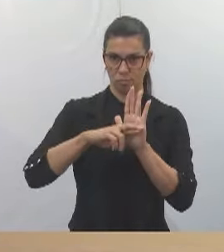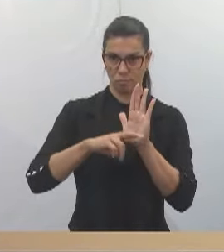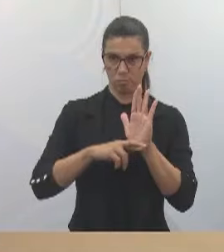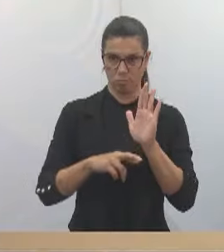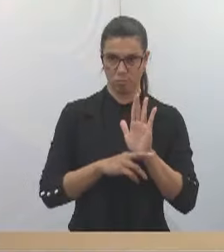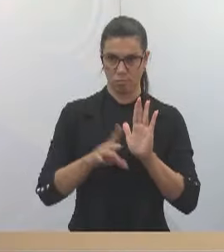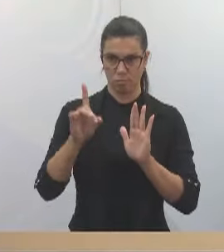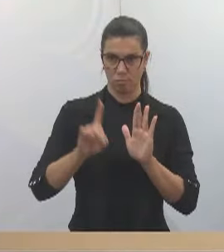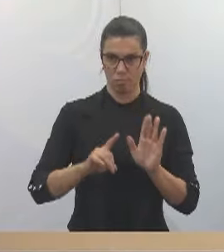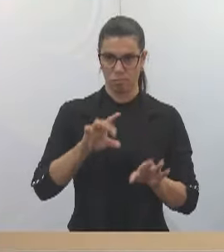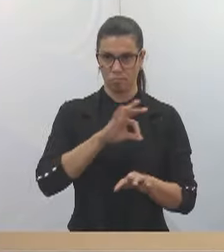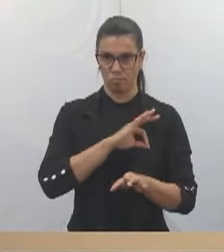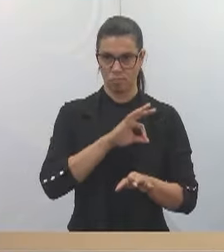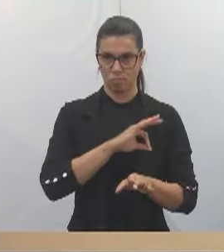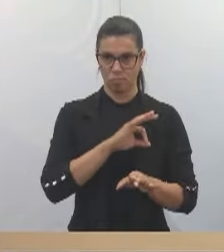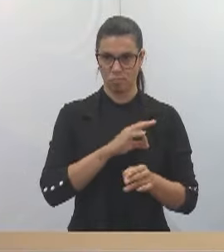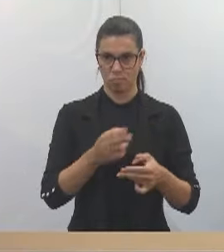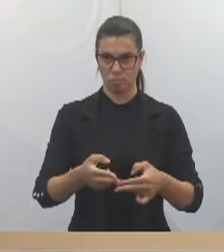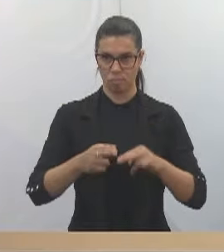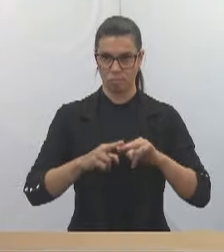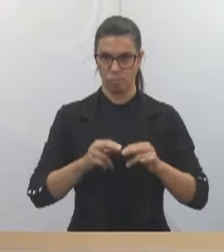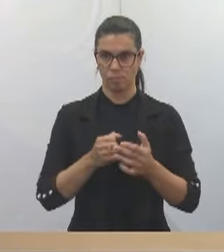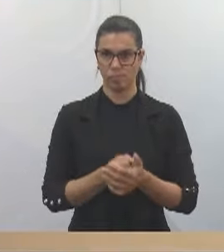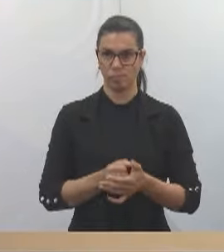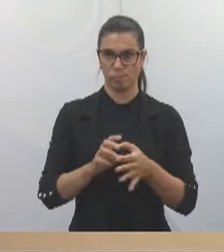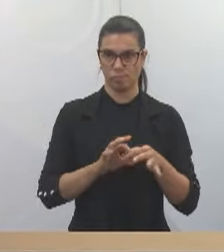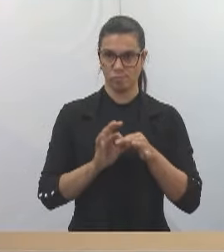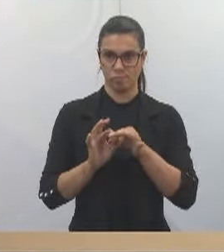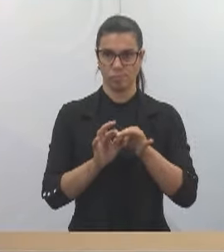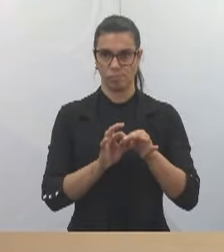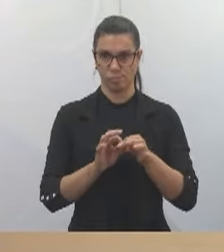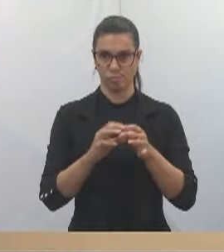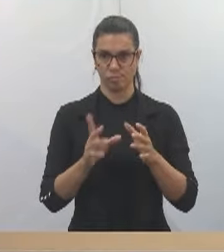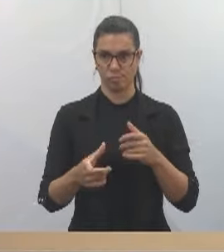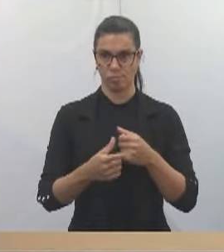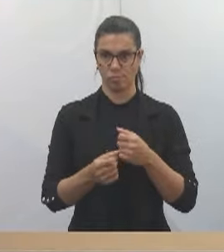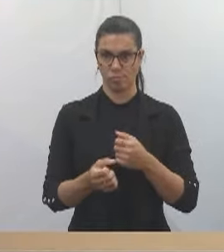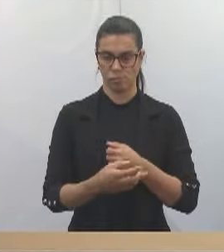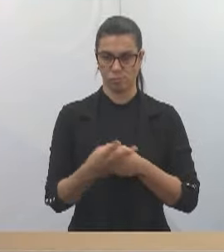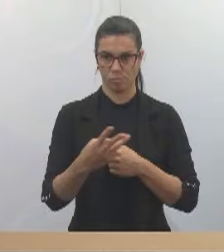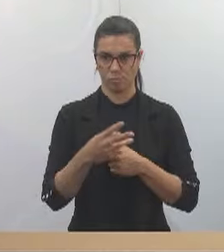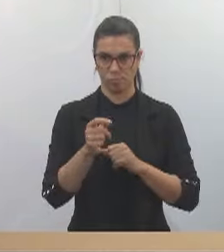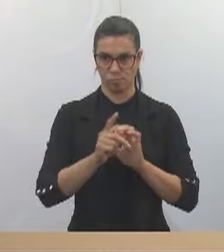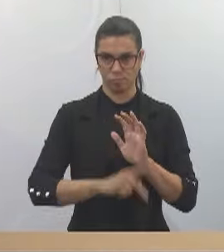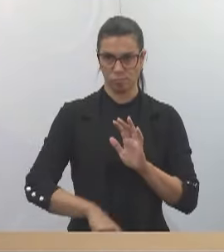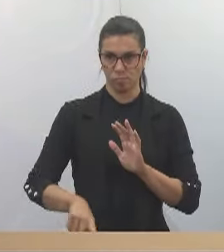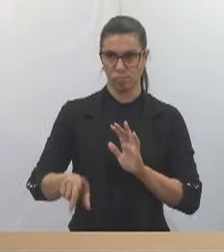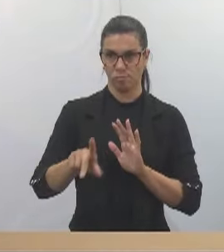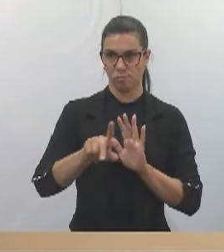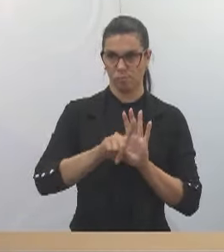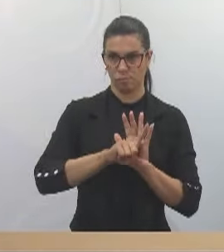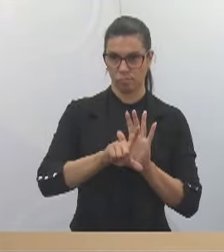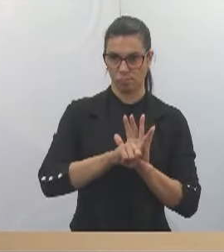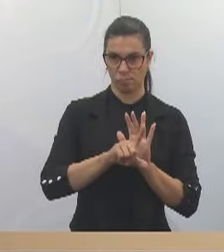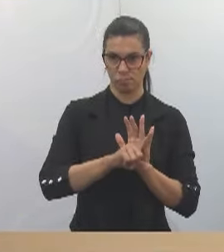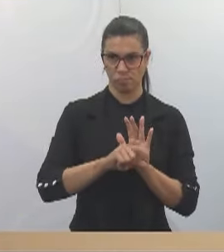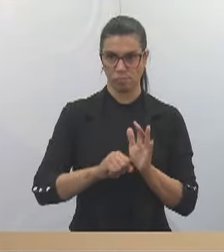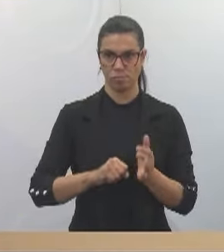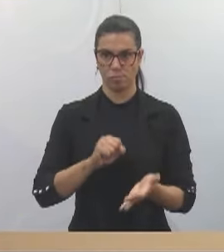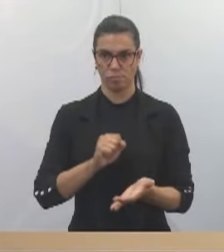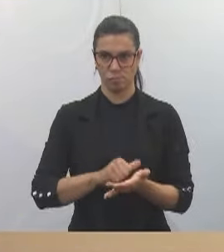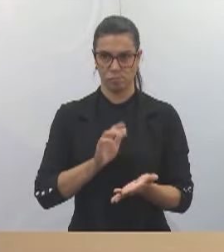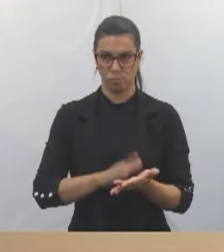direito civil e, portanto, de competência da União. O artigo 3º do projeto de lei impõe a multa no valor